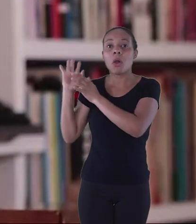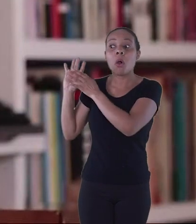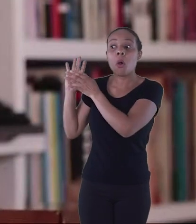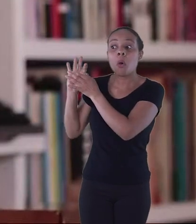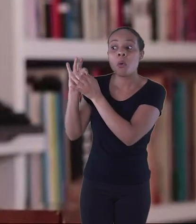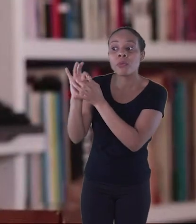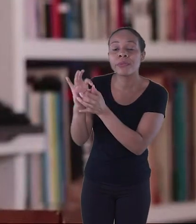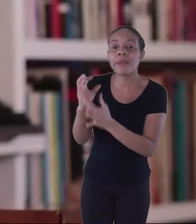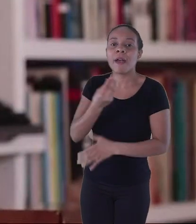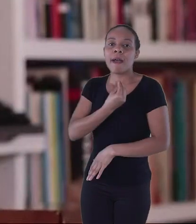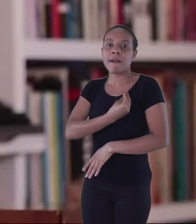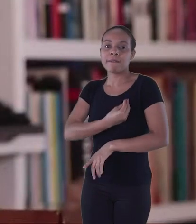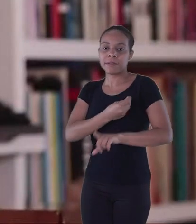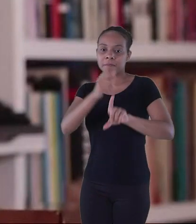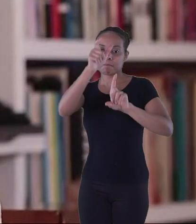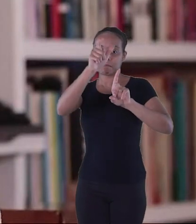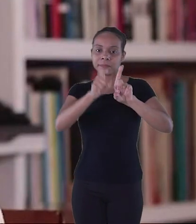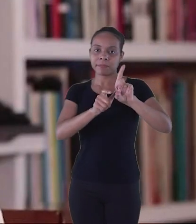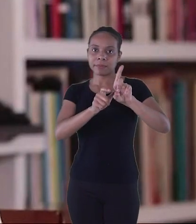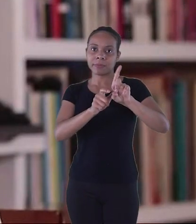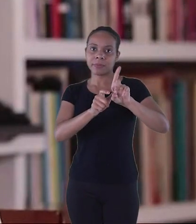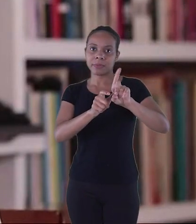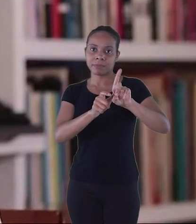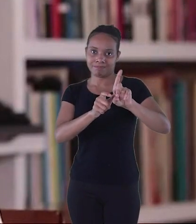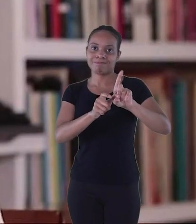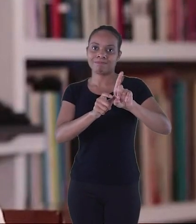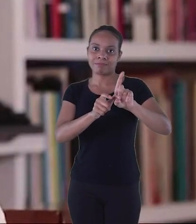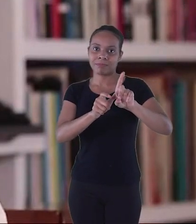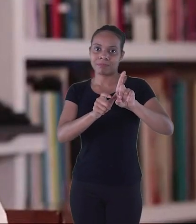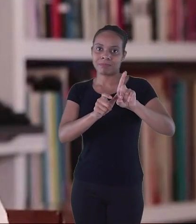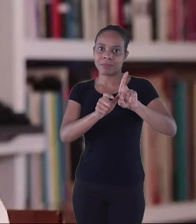da vida da pessoa, do que a ideia clássica